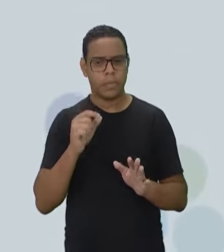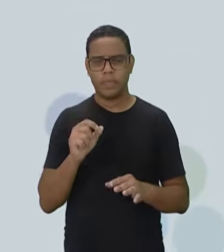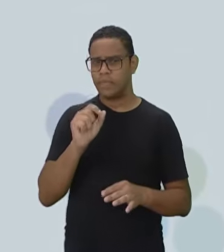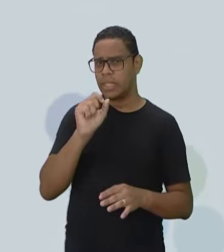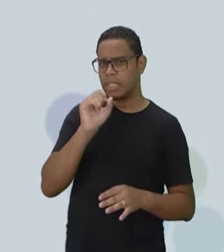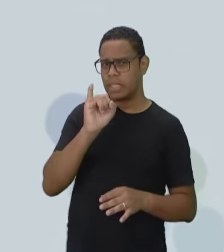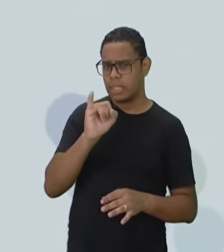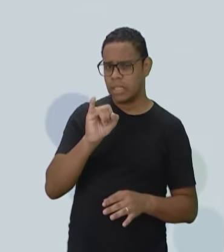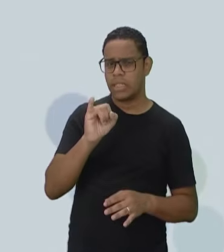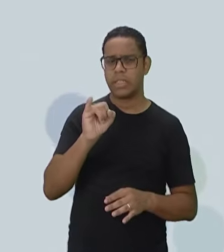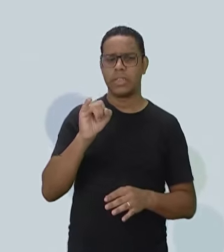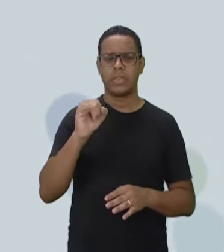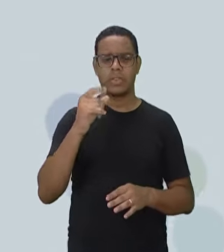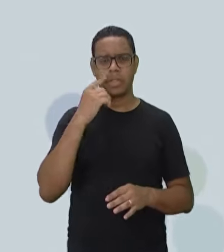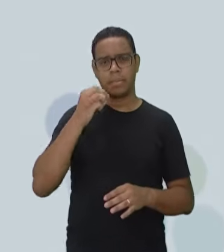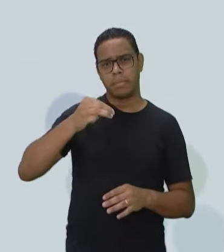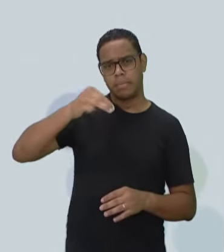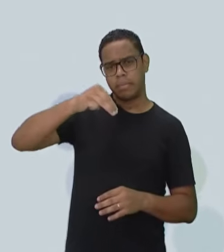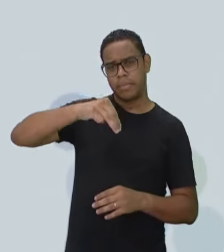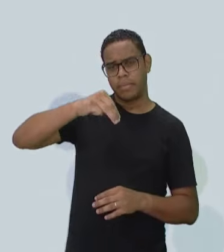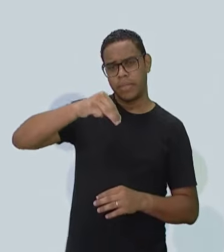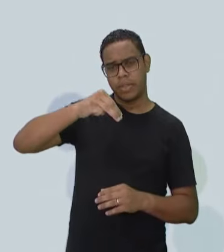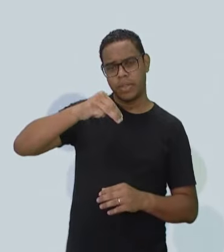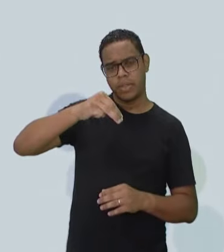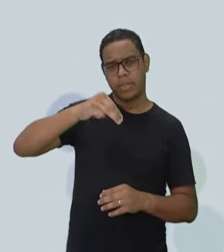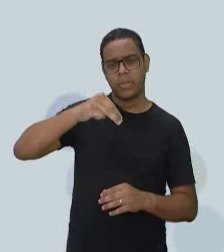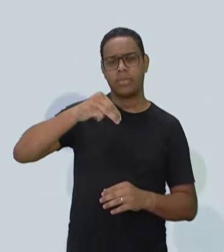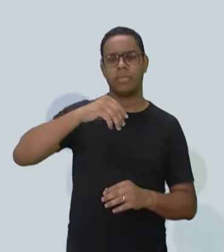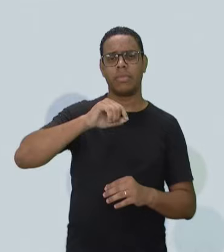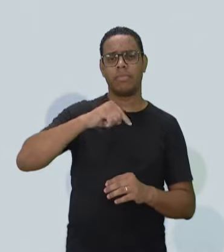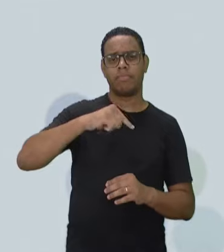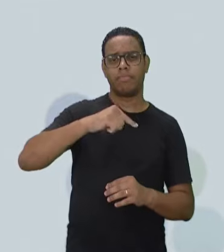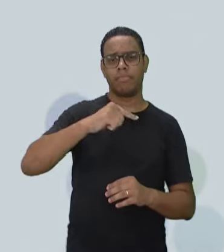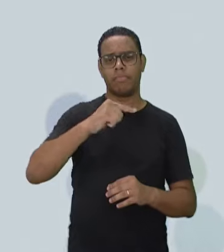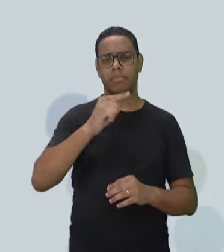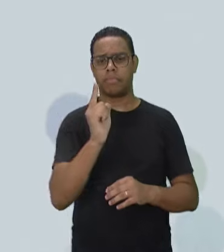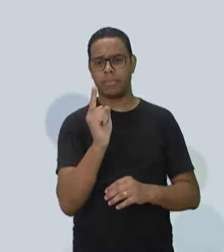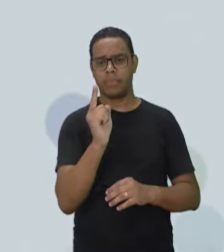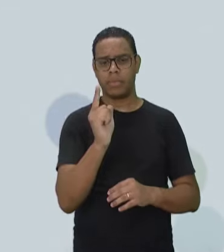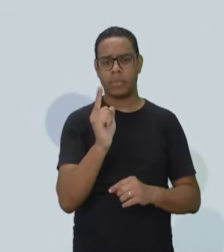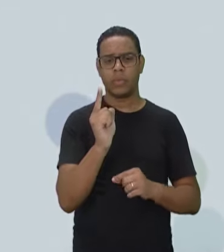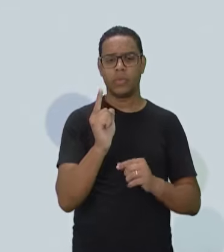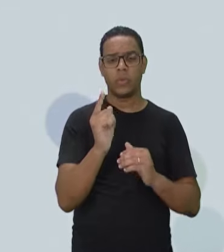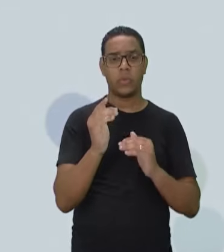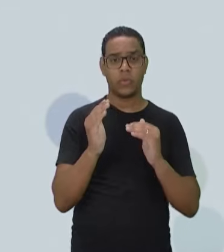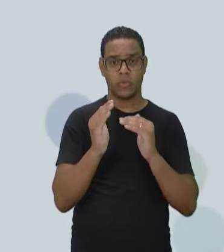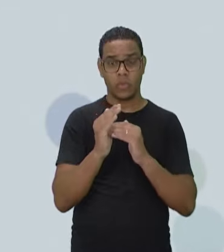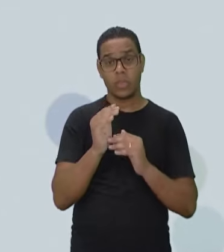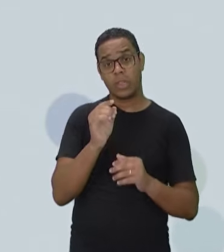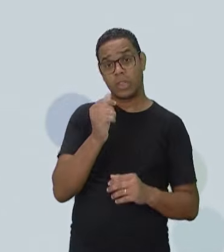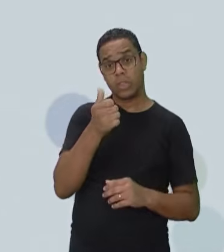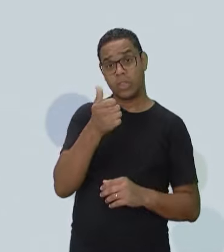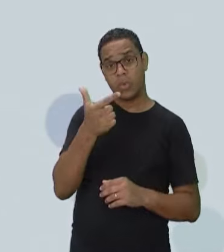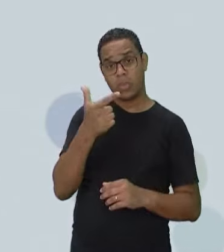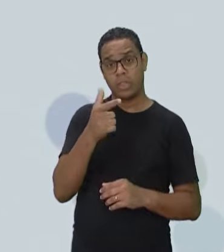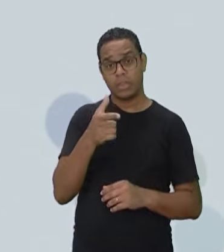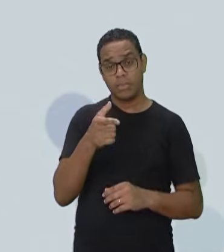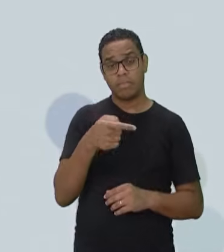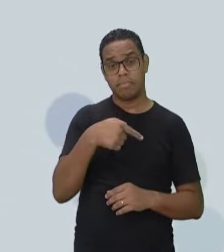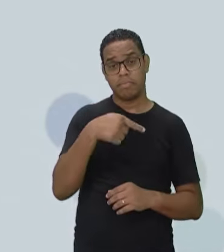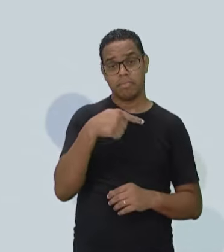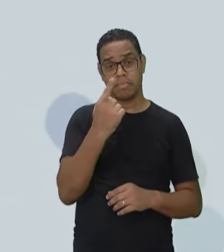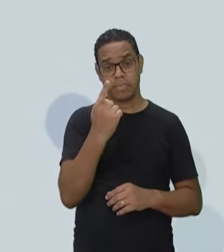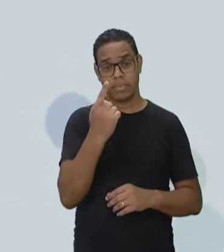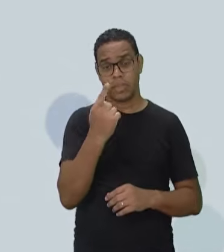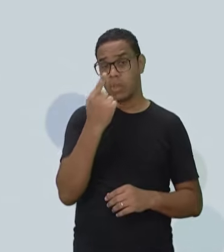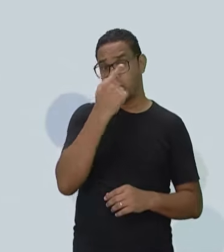Quando o ponteiro do minuto, ele chega aqui no final do relógio, no 12, o